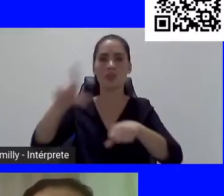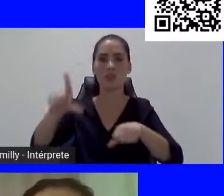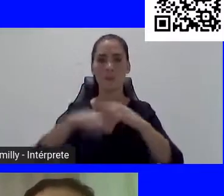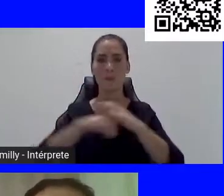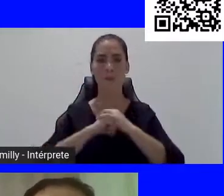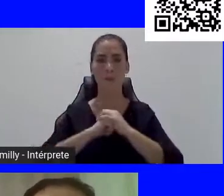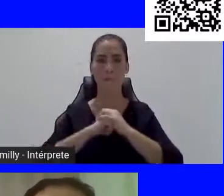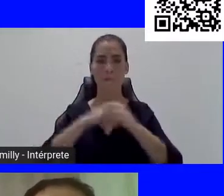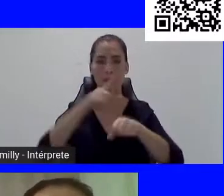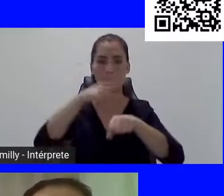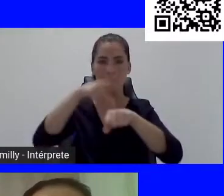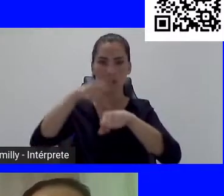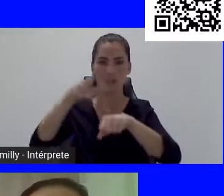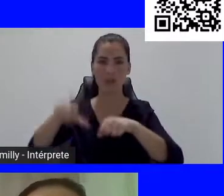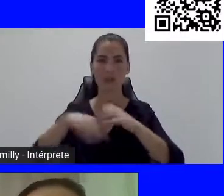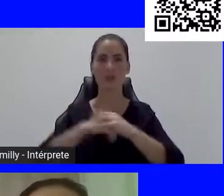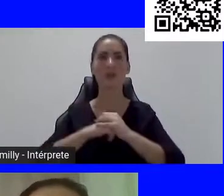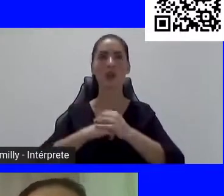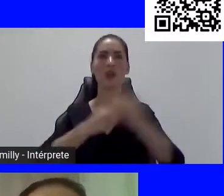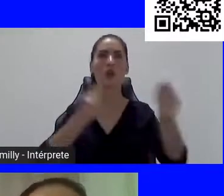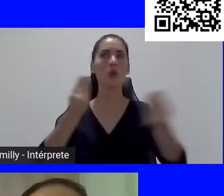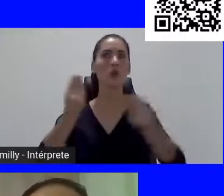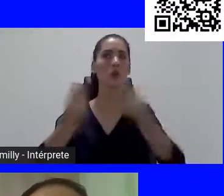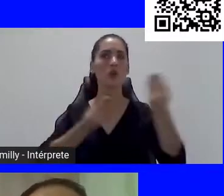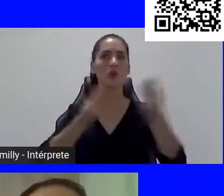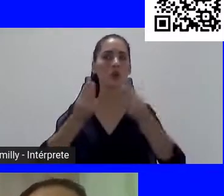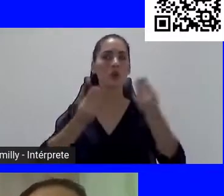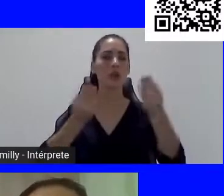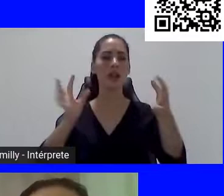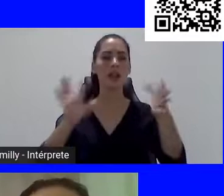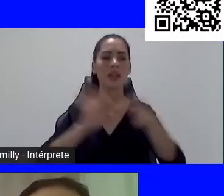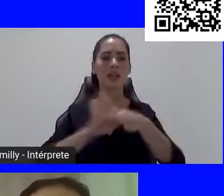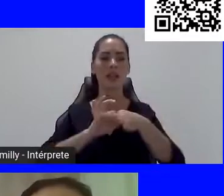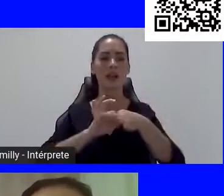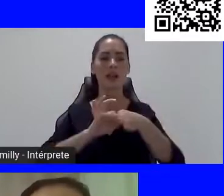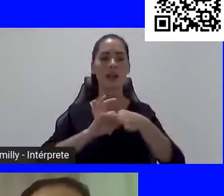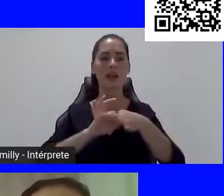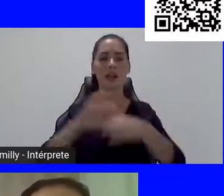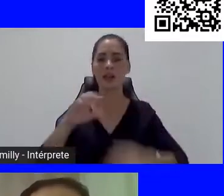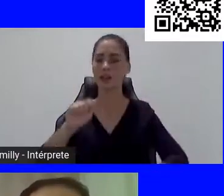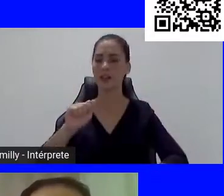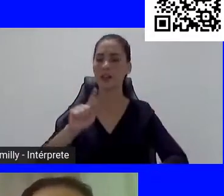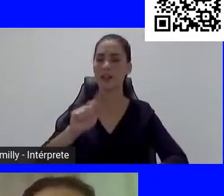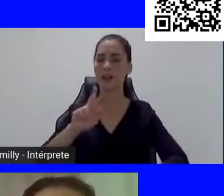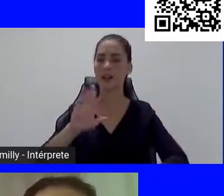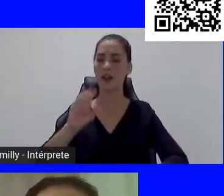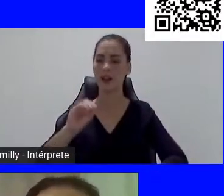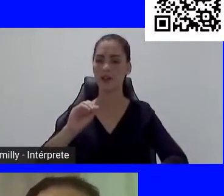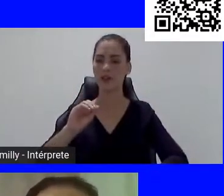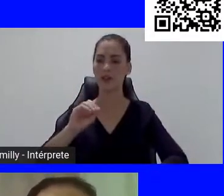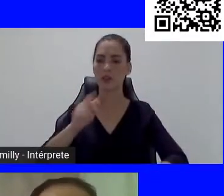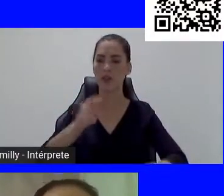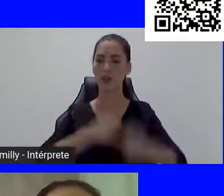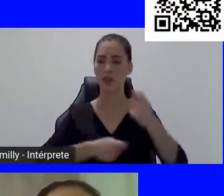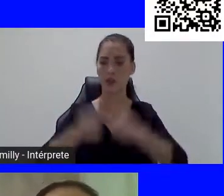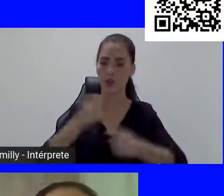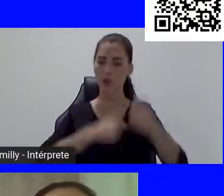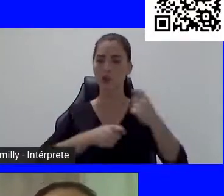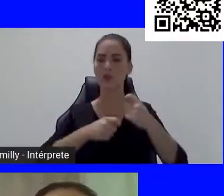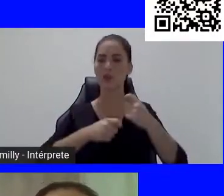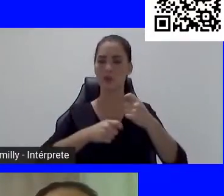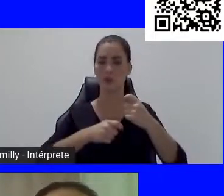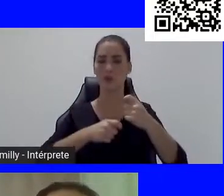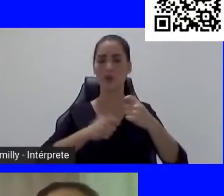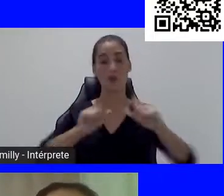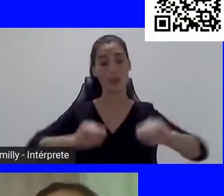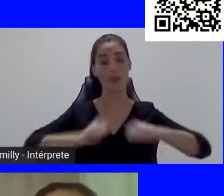Conciliar o agronegócio com a sustentabilidade, a defesa do meio ambiente, e como enfrentar, né?